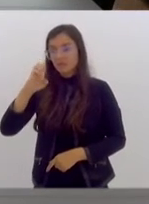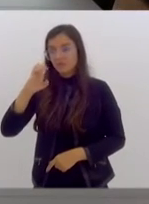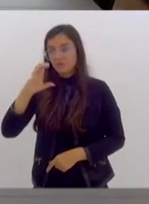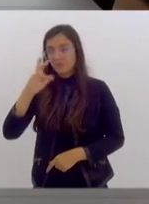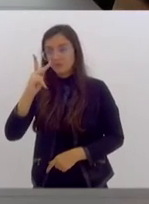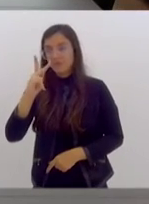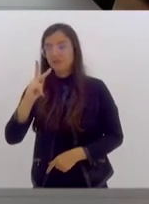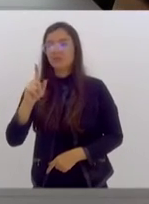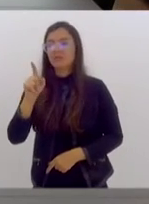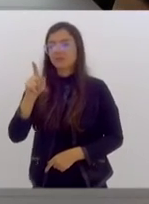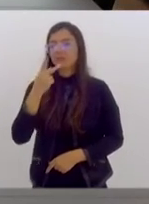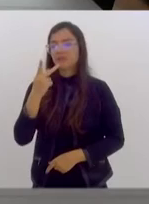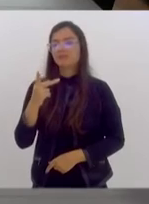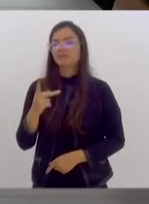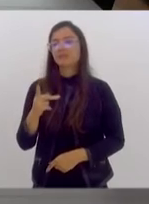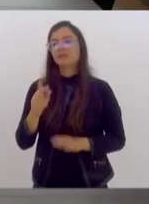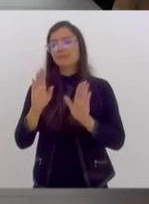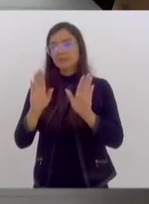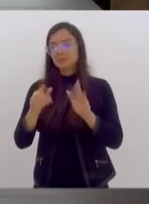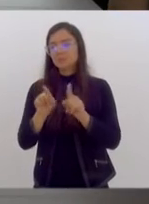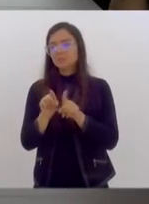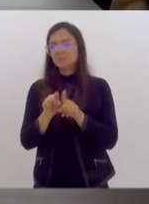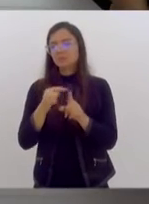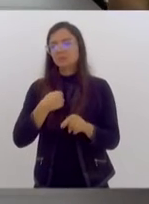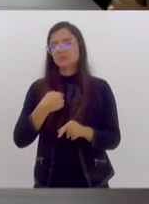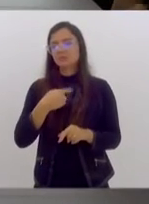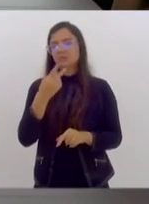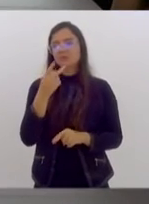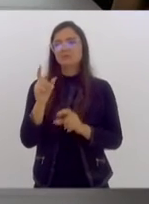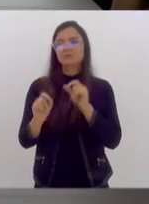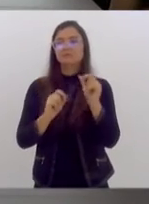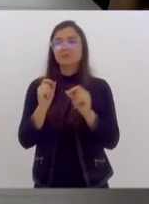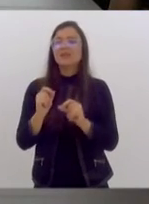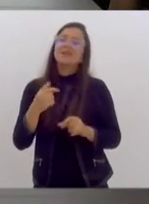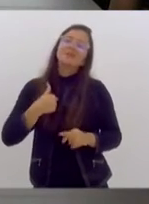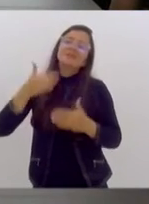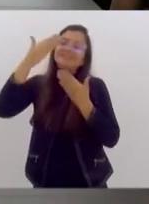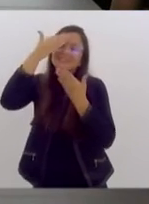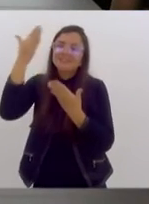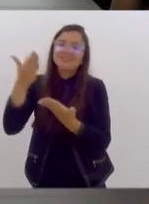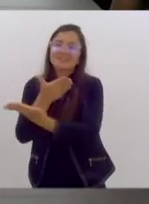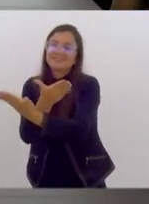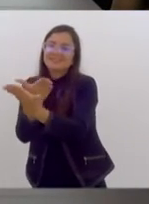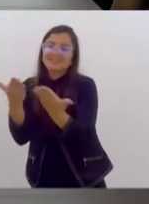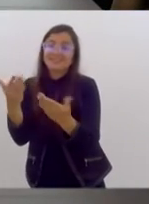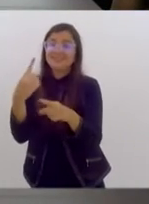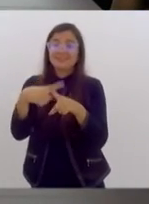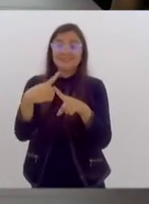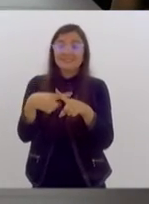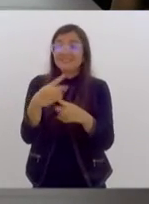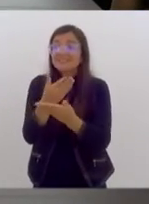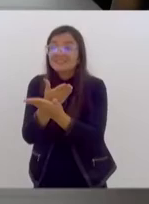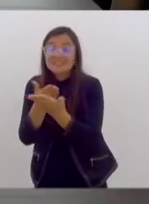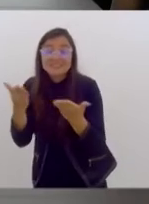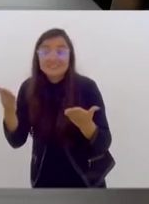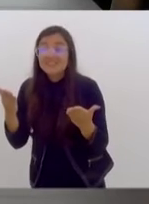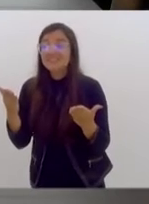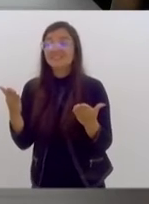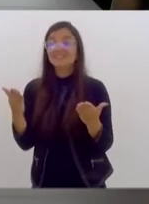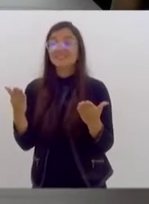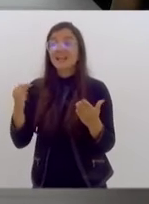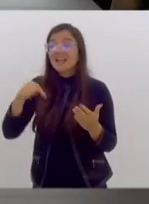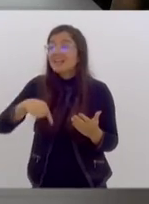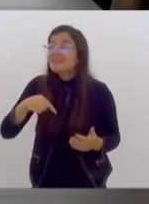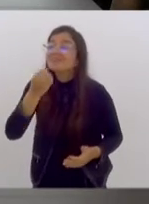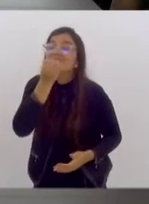considerações primeiro agradecer imensamente a todos vocês tudo vocês foram fundamentais para que